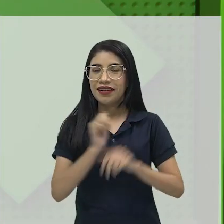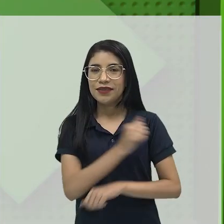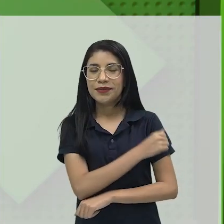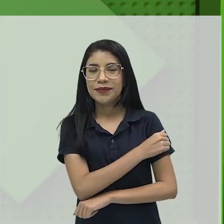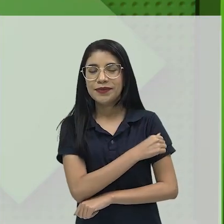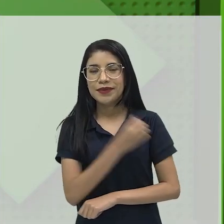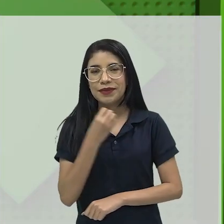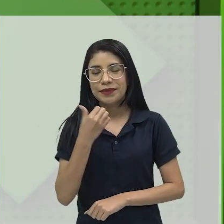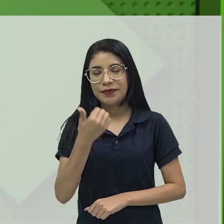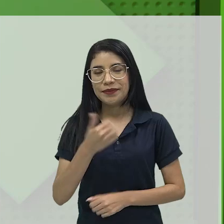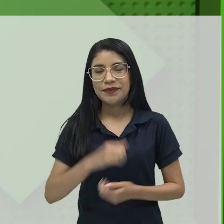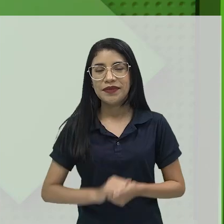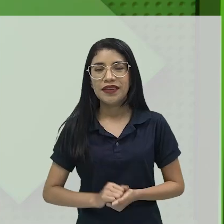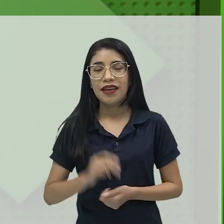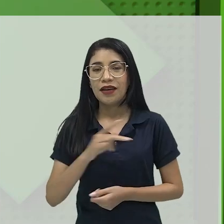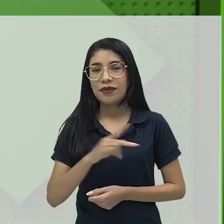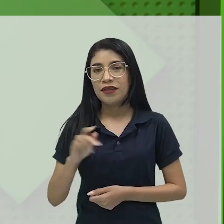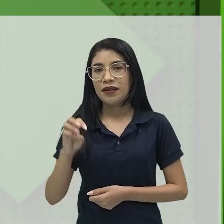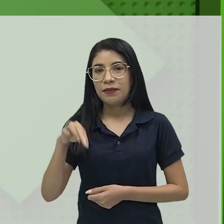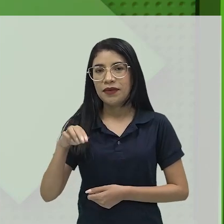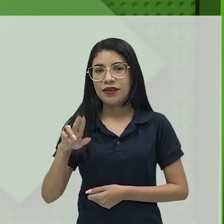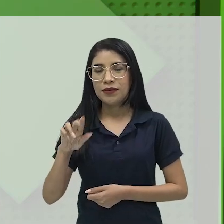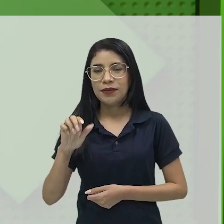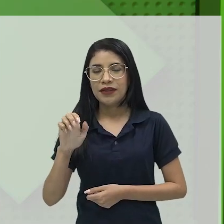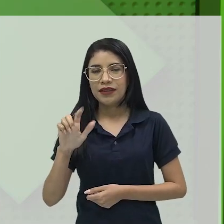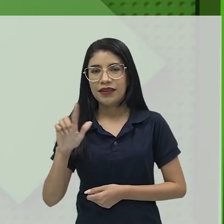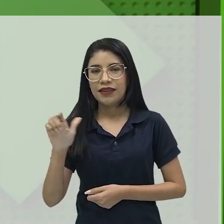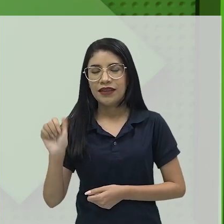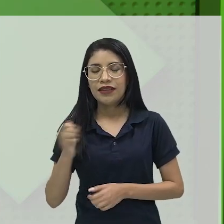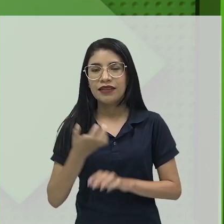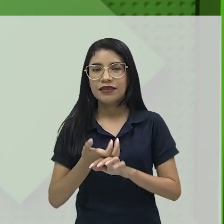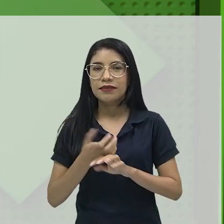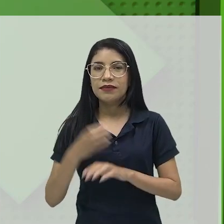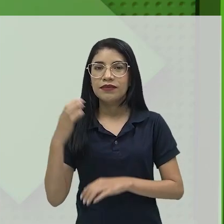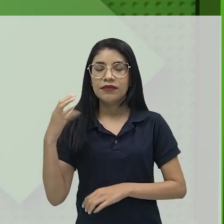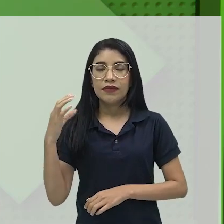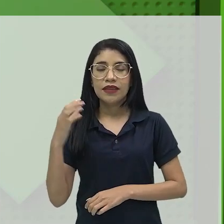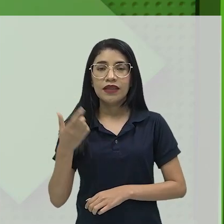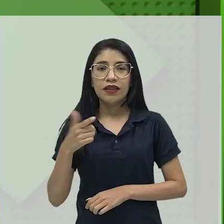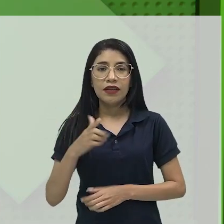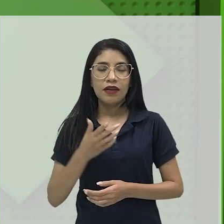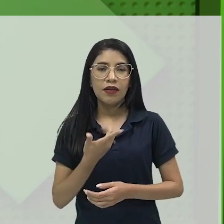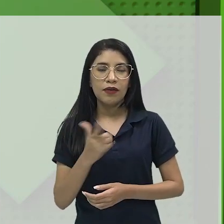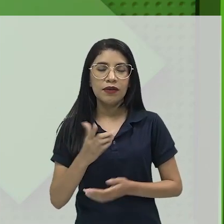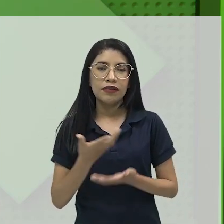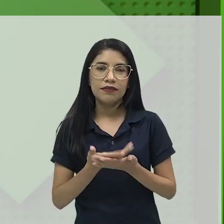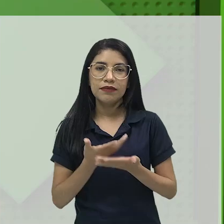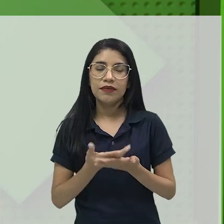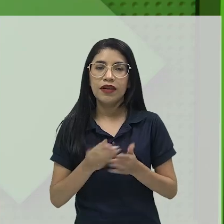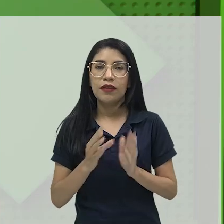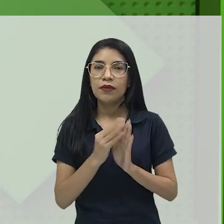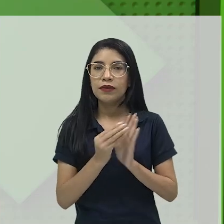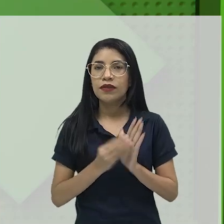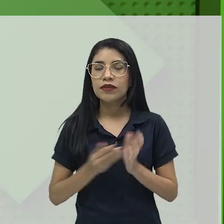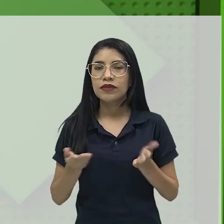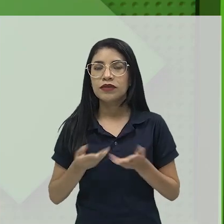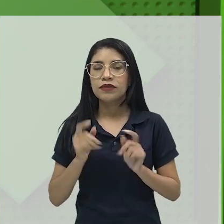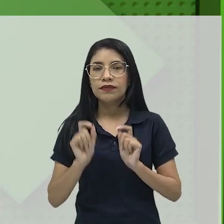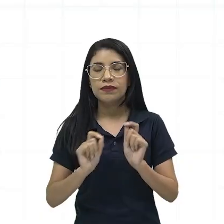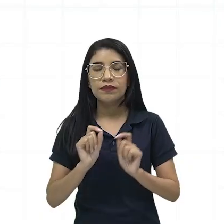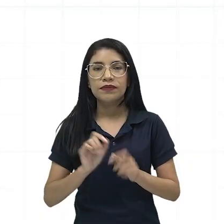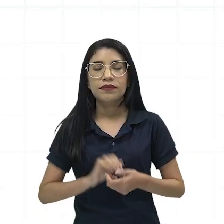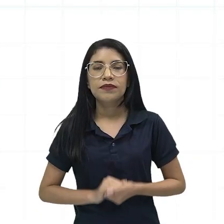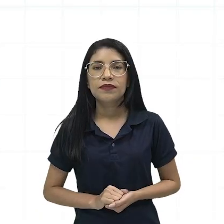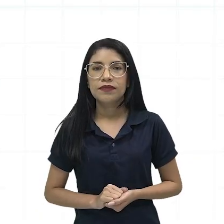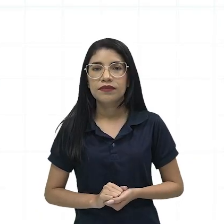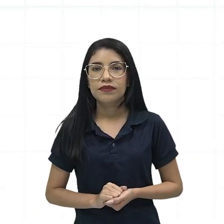tudo bem? Eu sou a professora Manuela Cerejo, professora de Ciências, e estou aqui para mais uma aula. Vamos aí ver qual será o conteúdo da